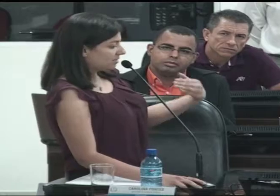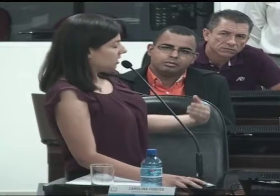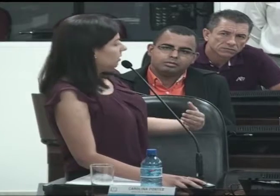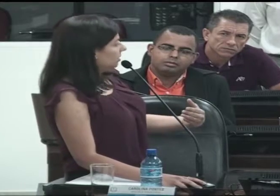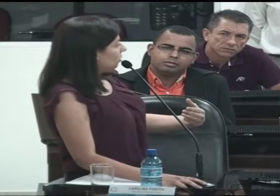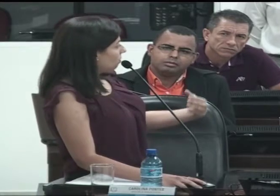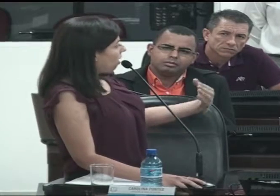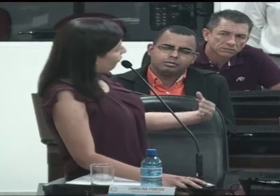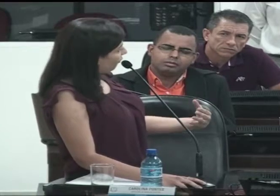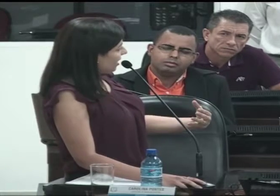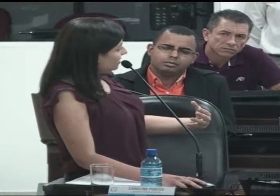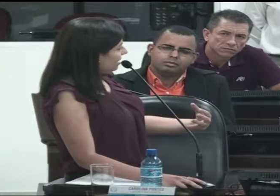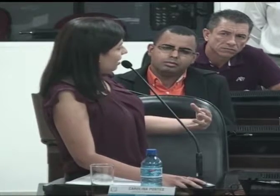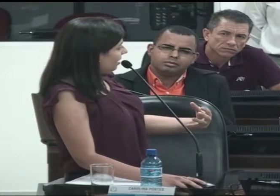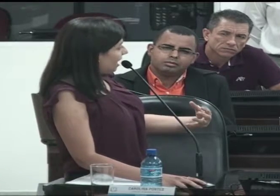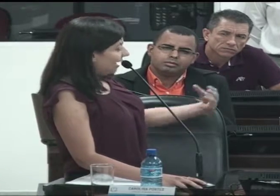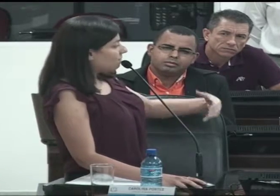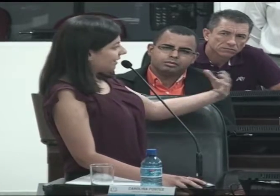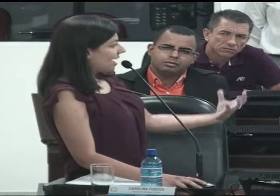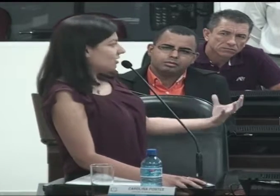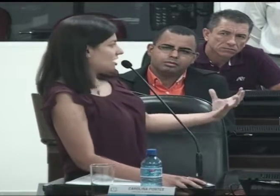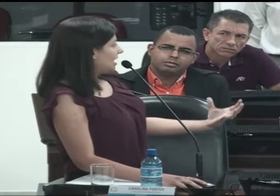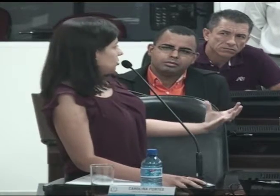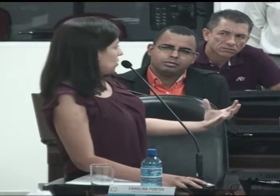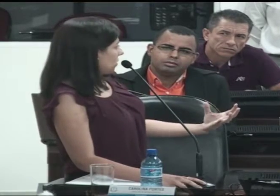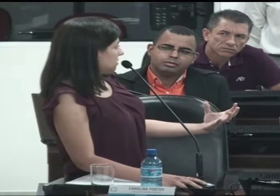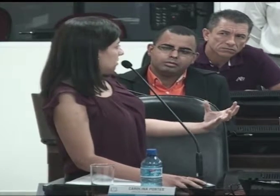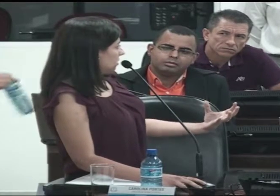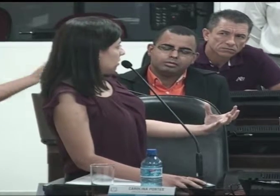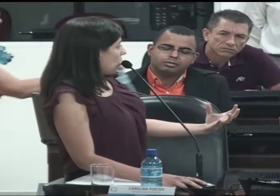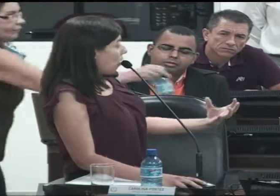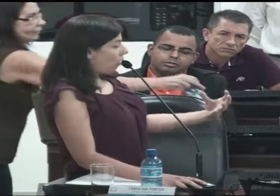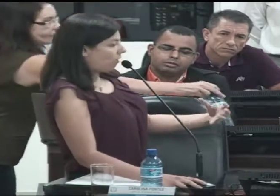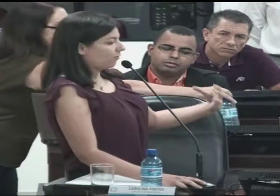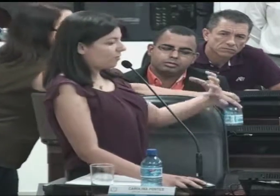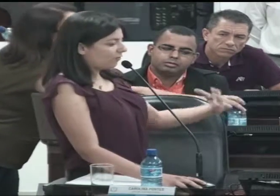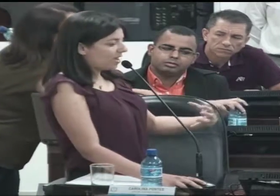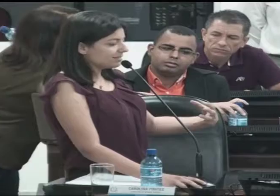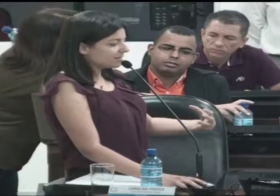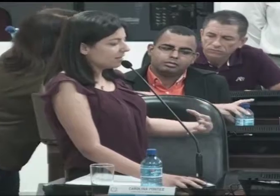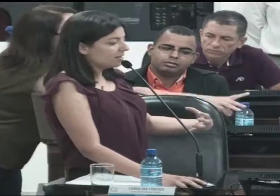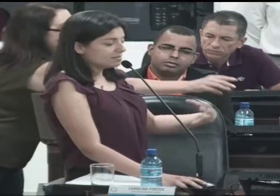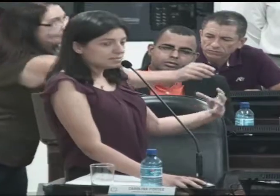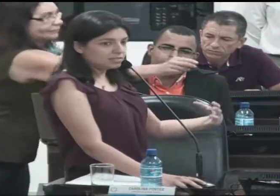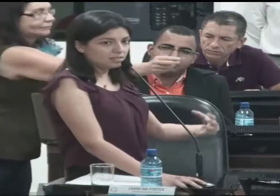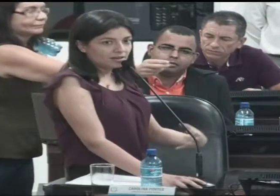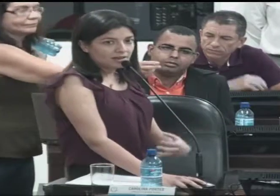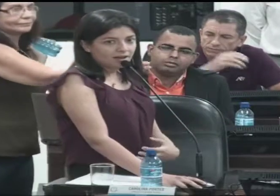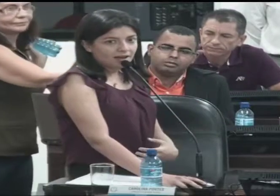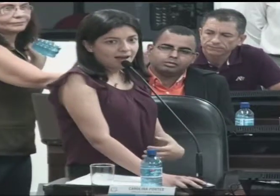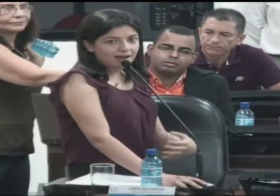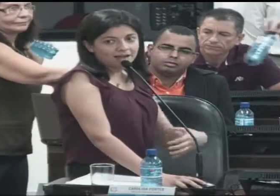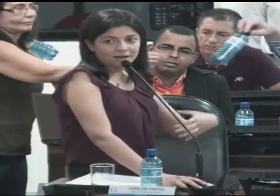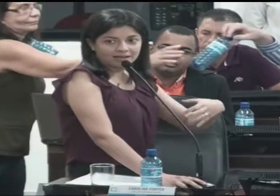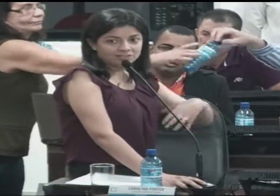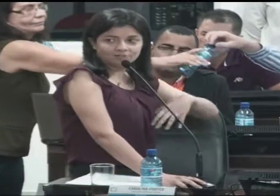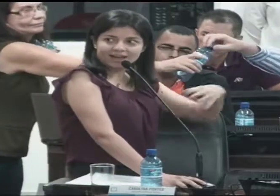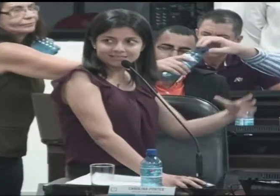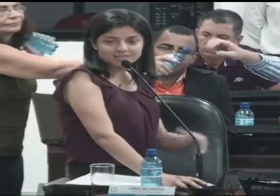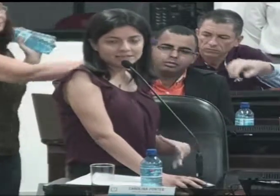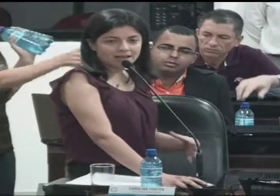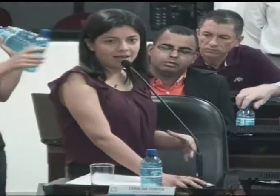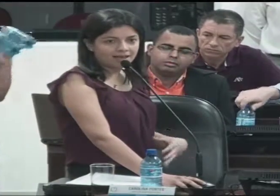houve sim uma ofensa à liberdade religiosa. Houve ofensa, sim,